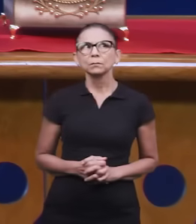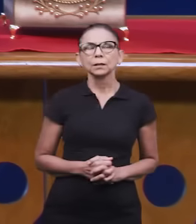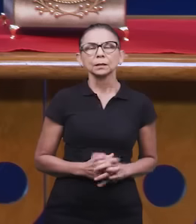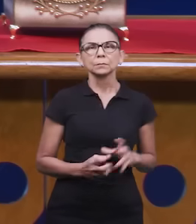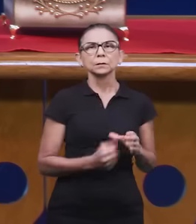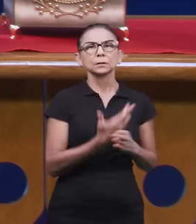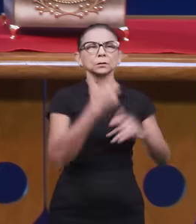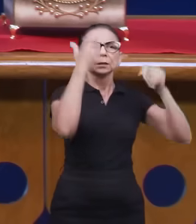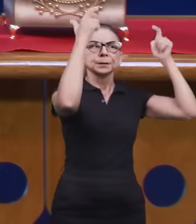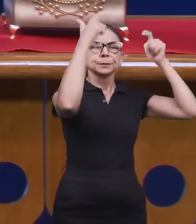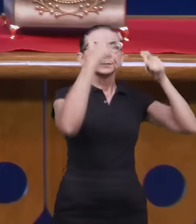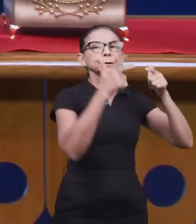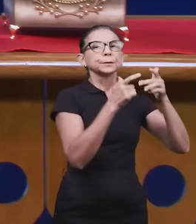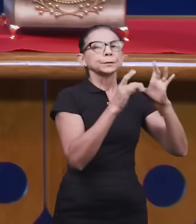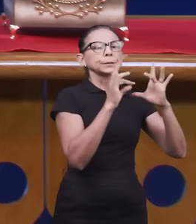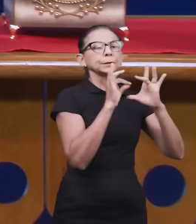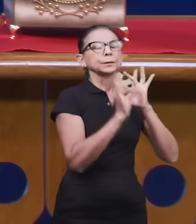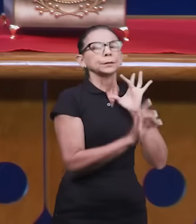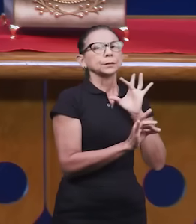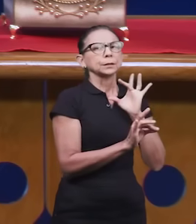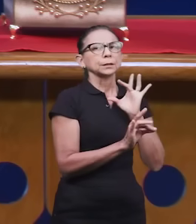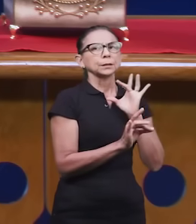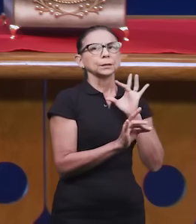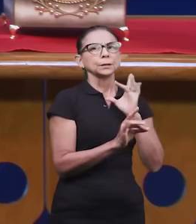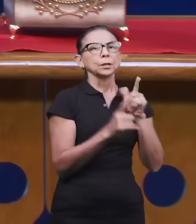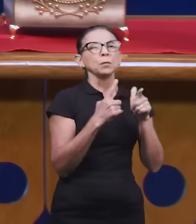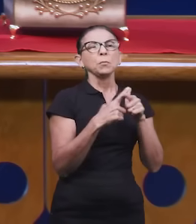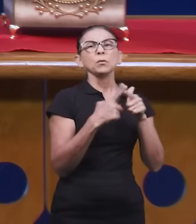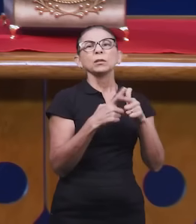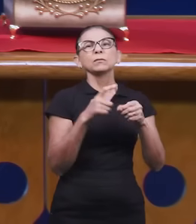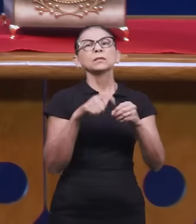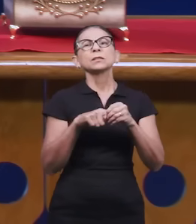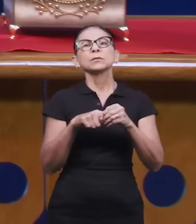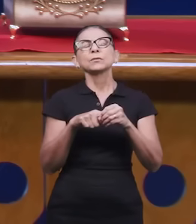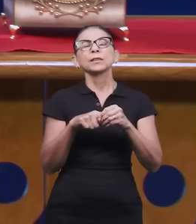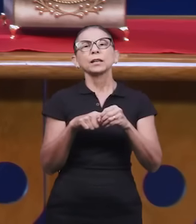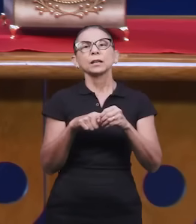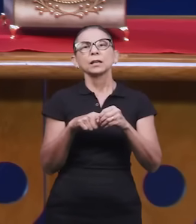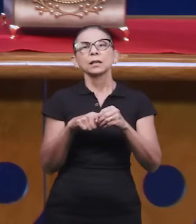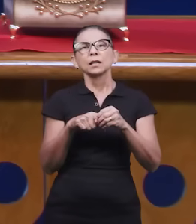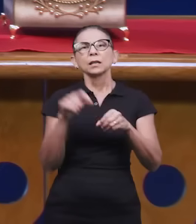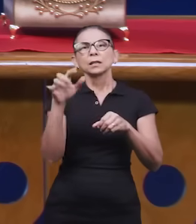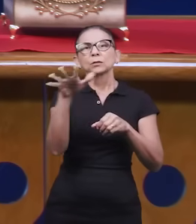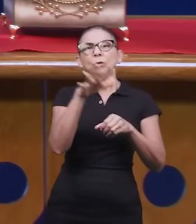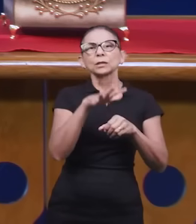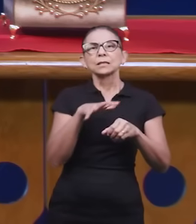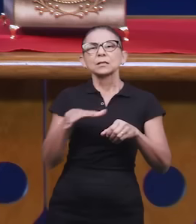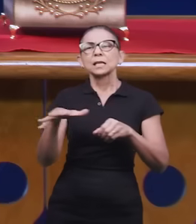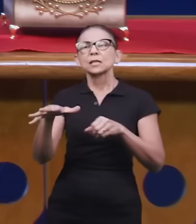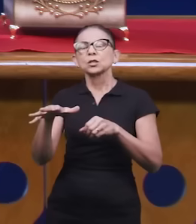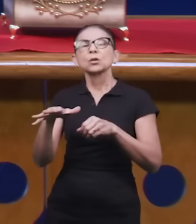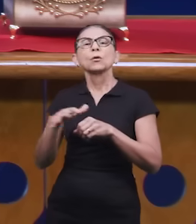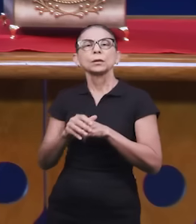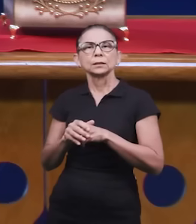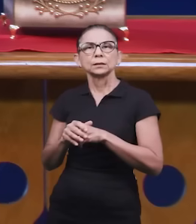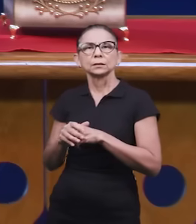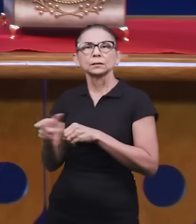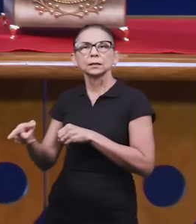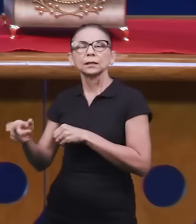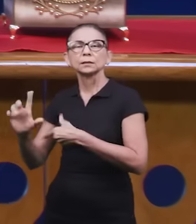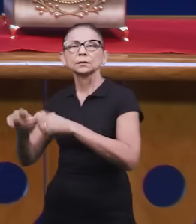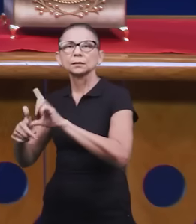a Israel? Eu vou dizer um parecer meu. Israel hoje